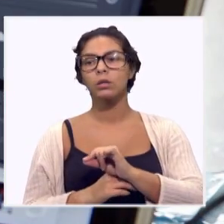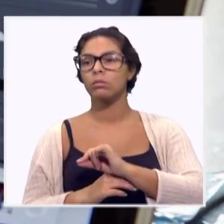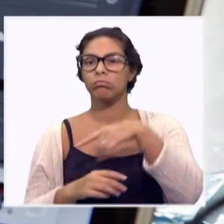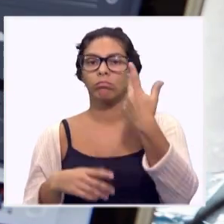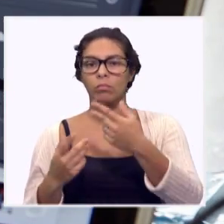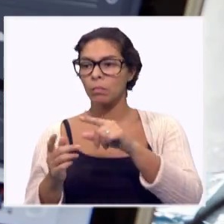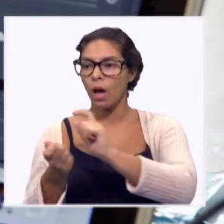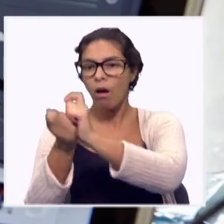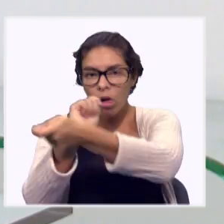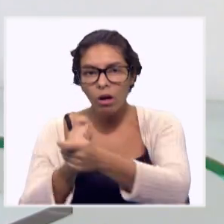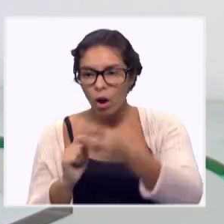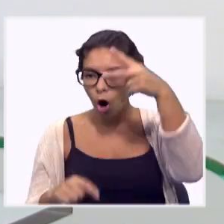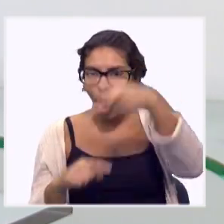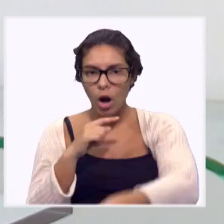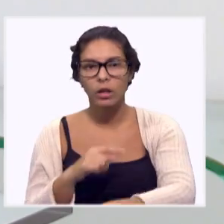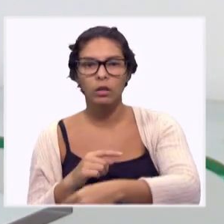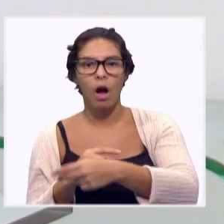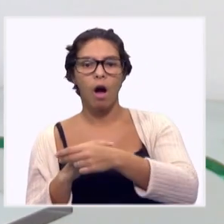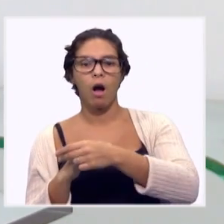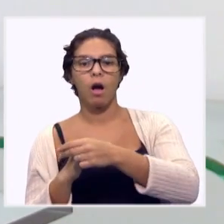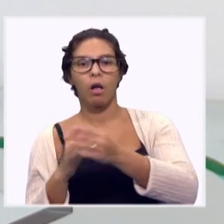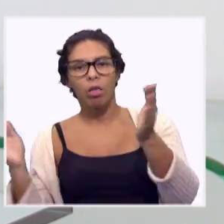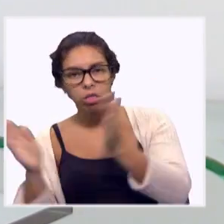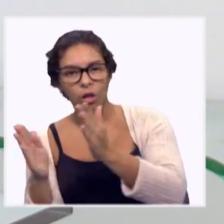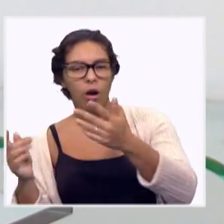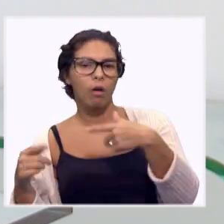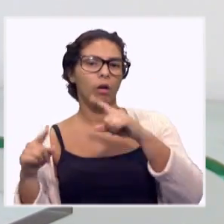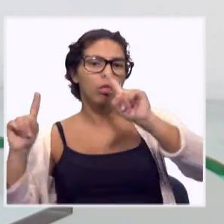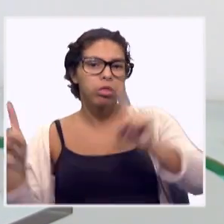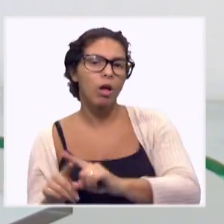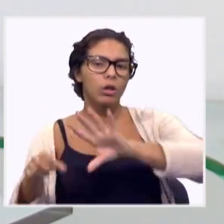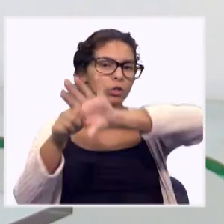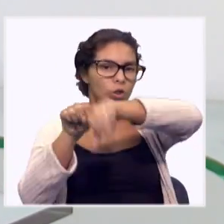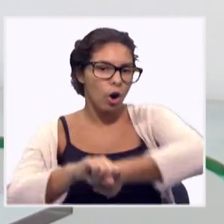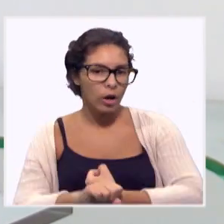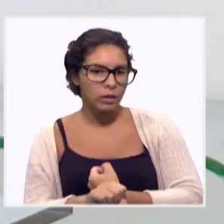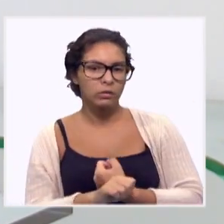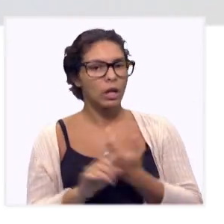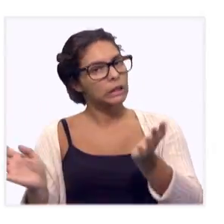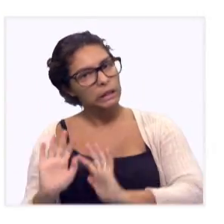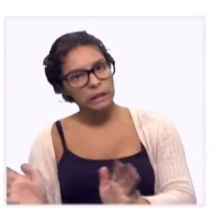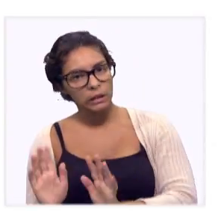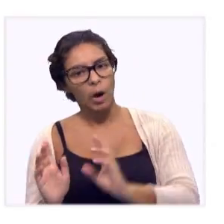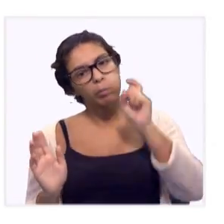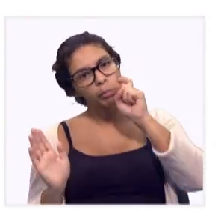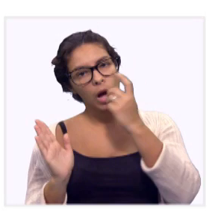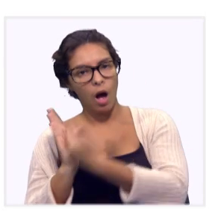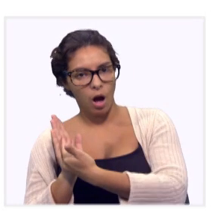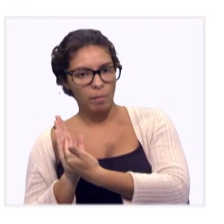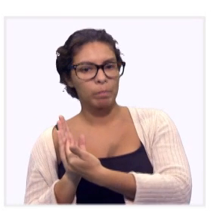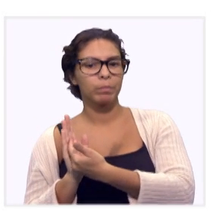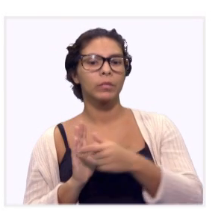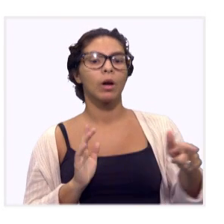é, que a obra não seja alterada, cortada, suprimida, sublinhada, destruída. Os